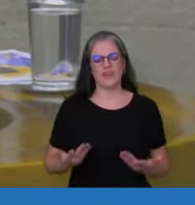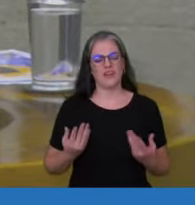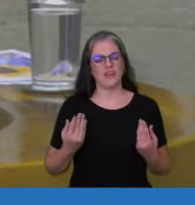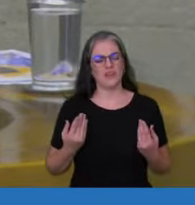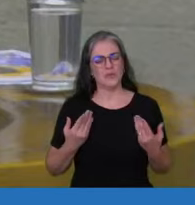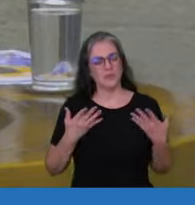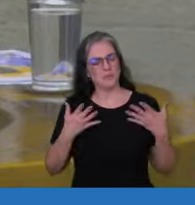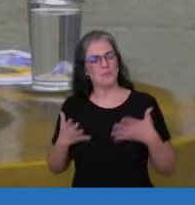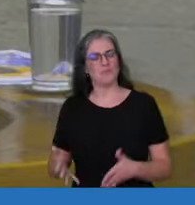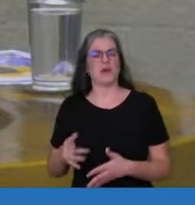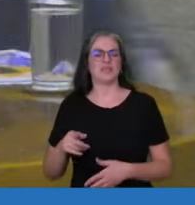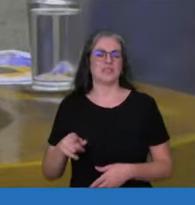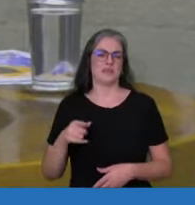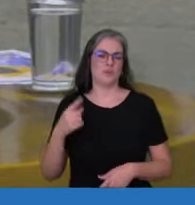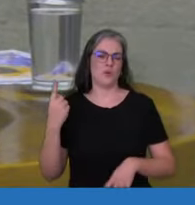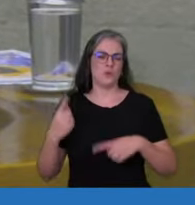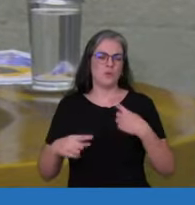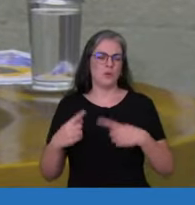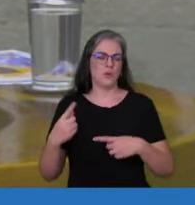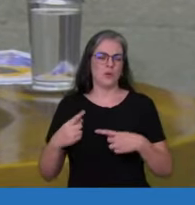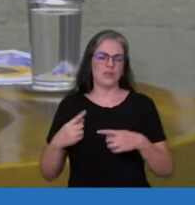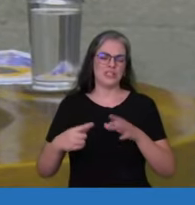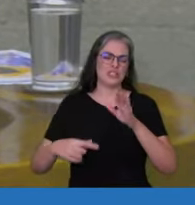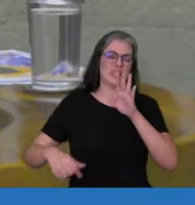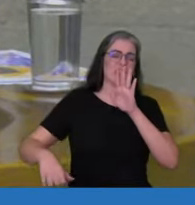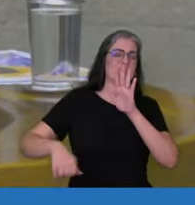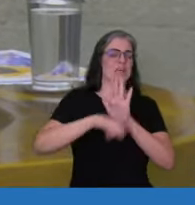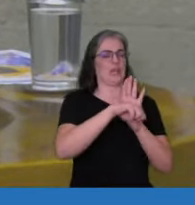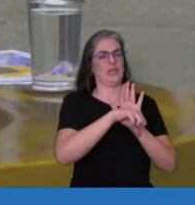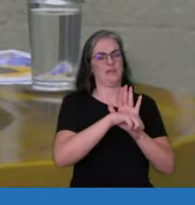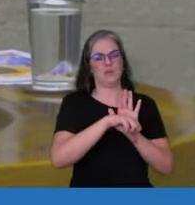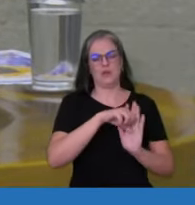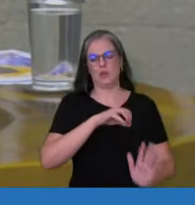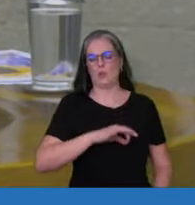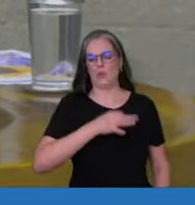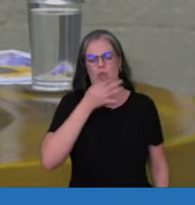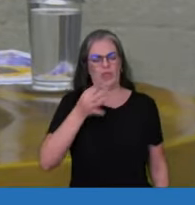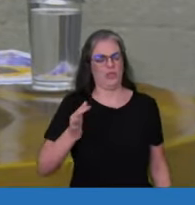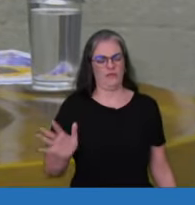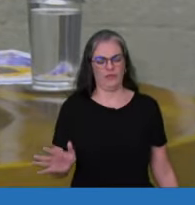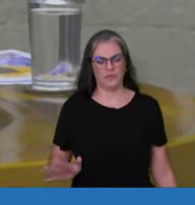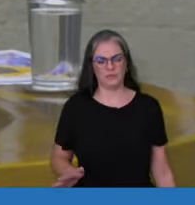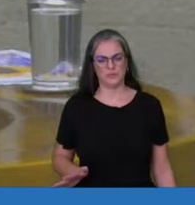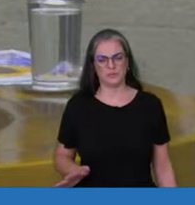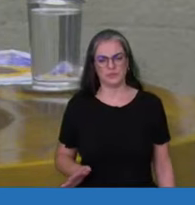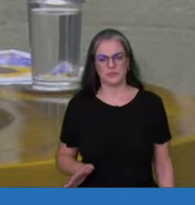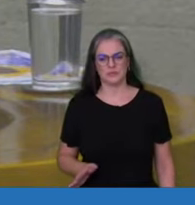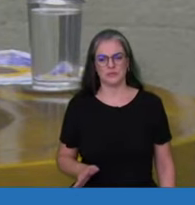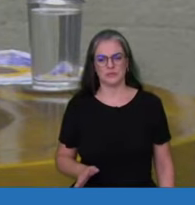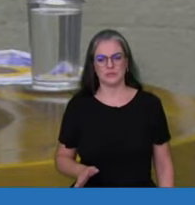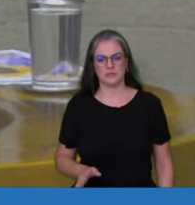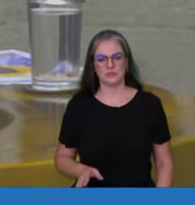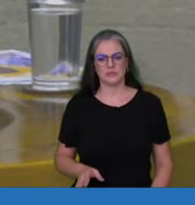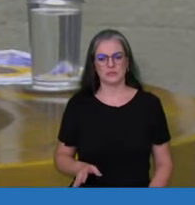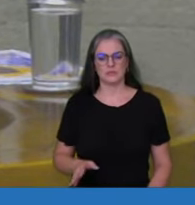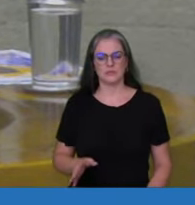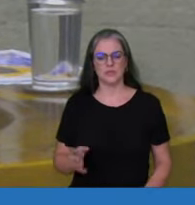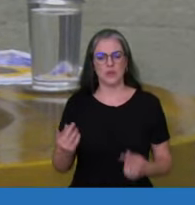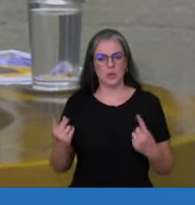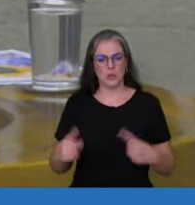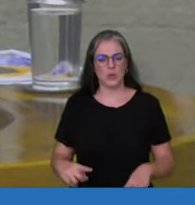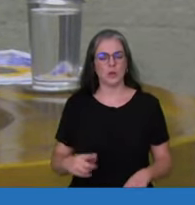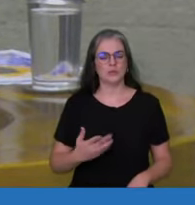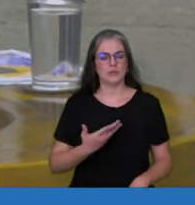nesse crime político e bárbaro que cometeram contra a nossa companheira Marielle Franco e